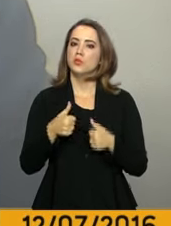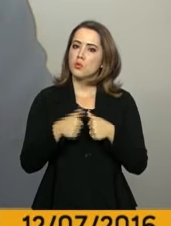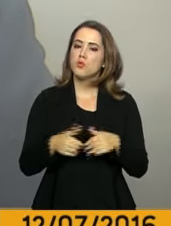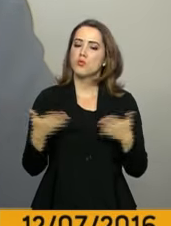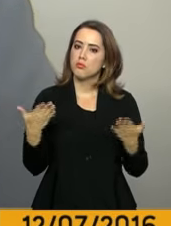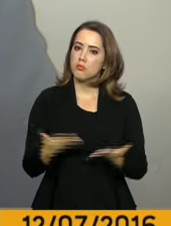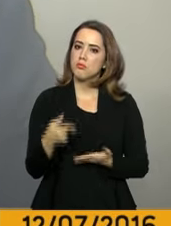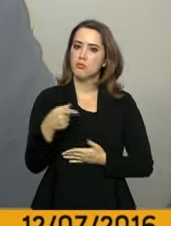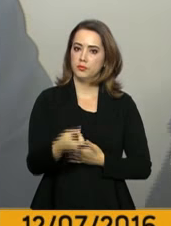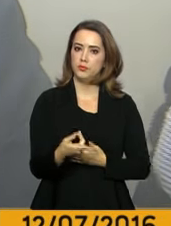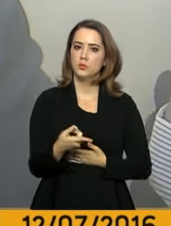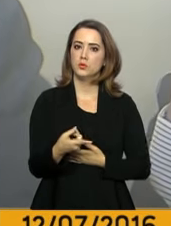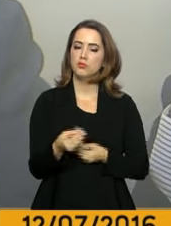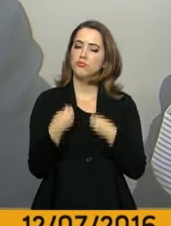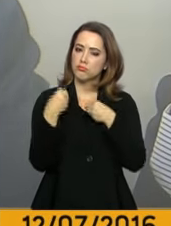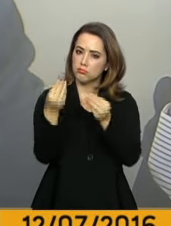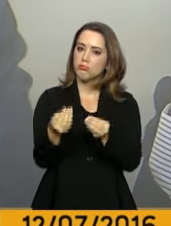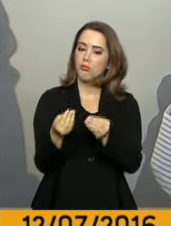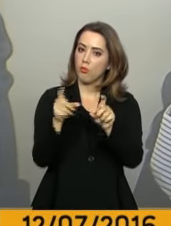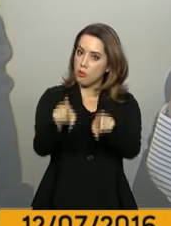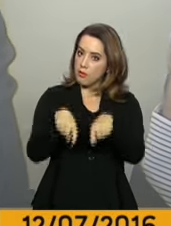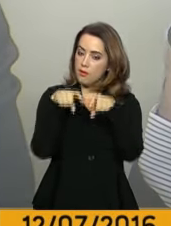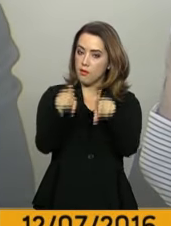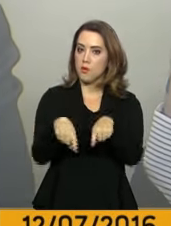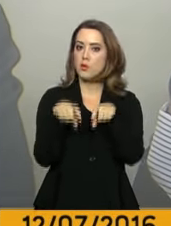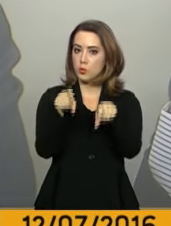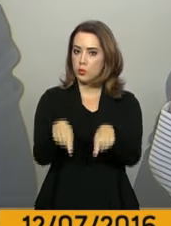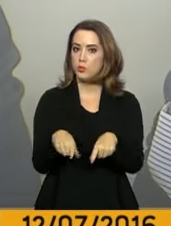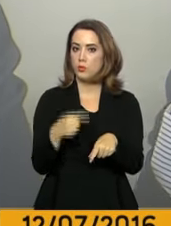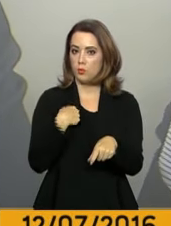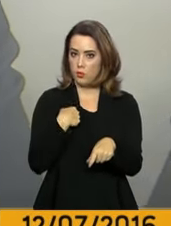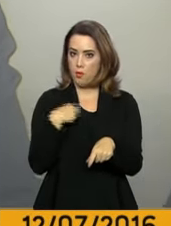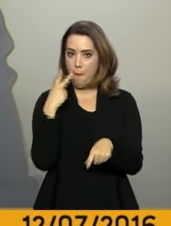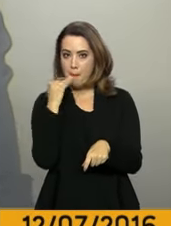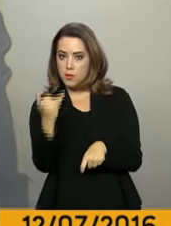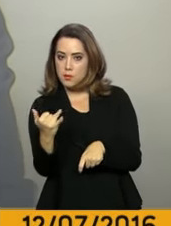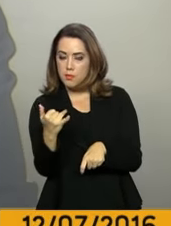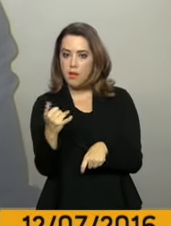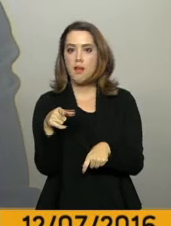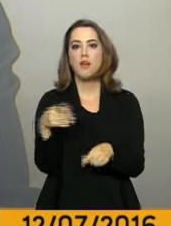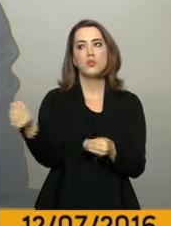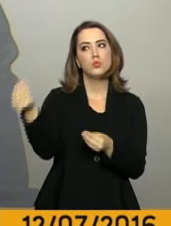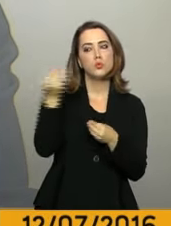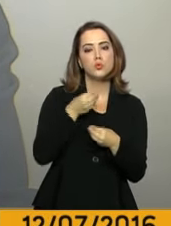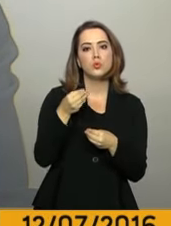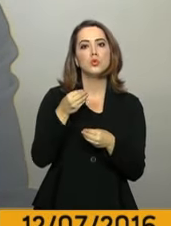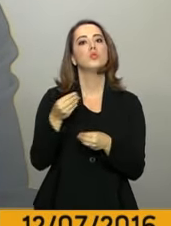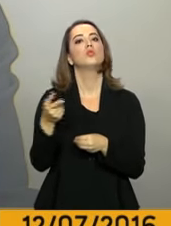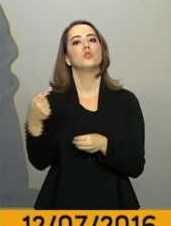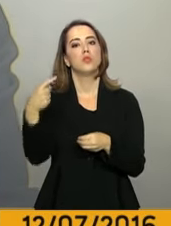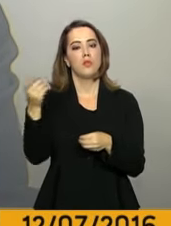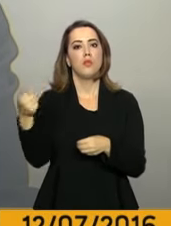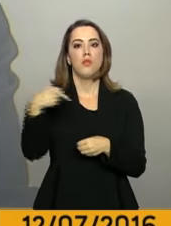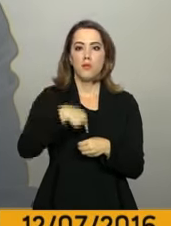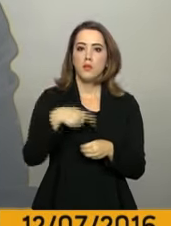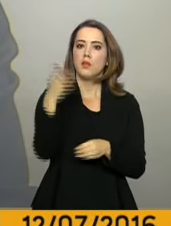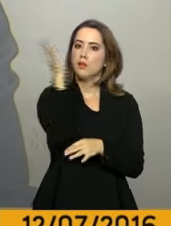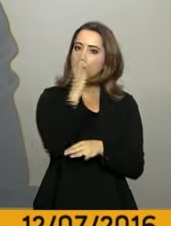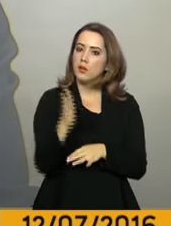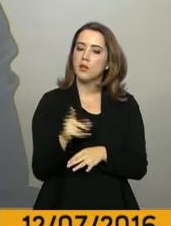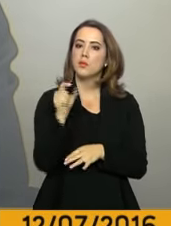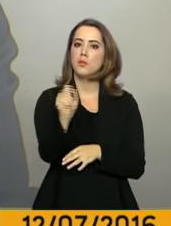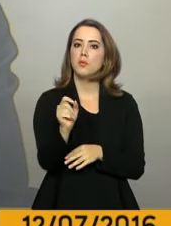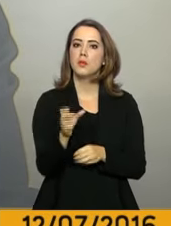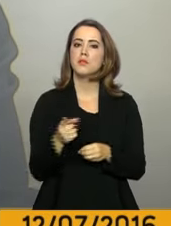hoje e devo agricultura contei que meus pais quando vieram do exterior instalaram-se numa pequena